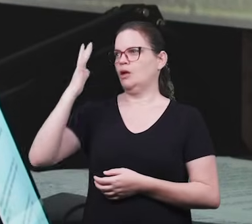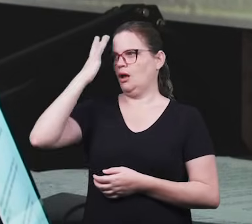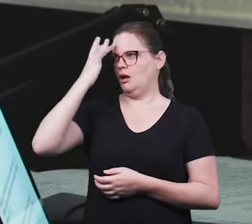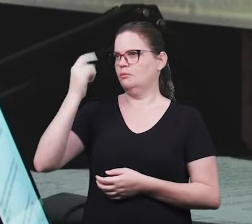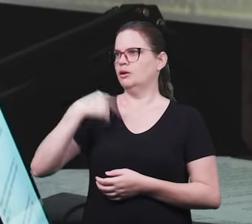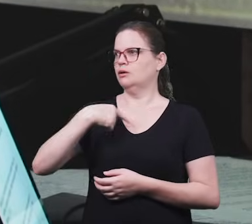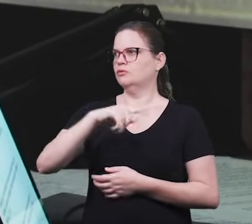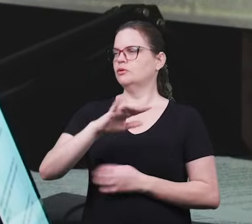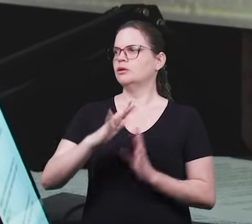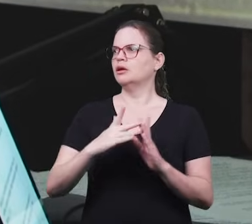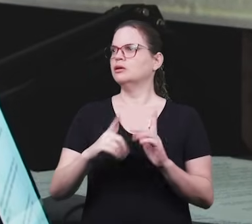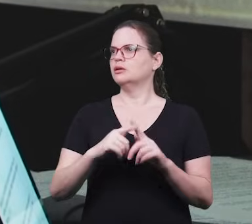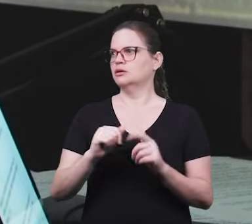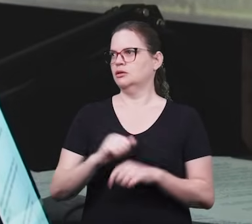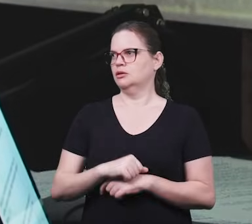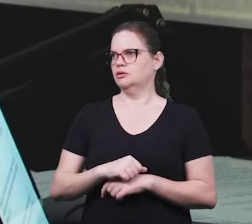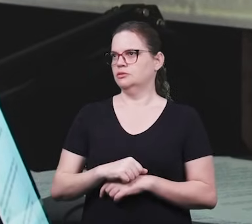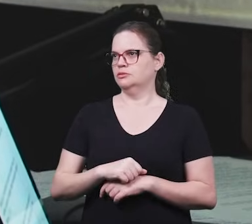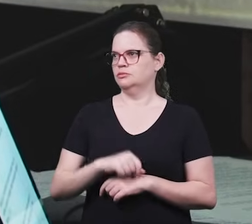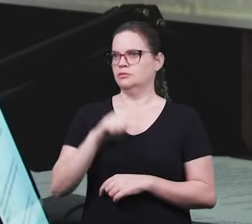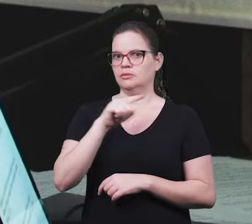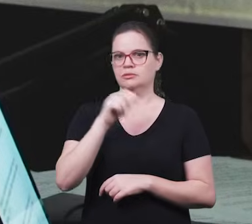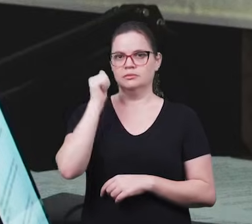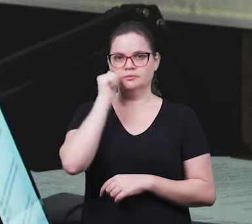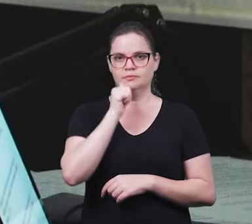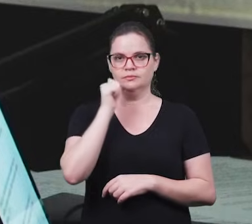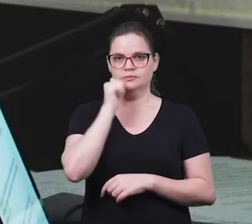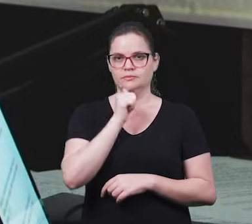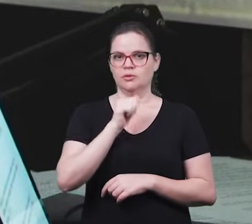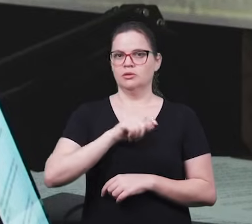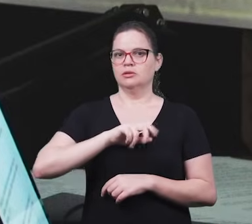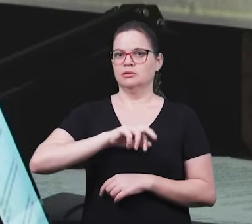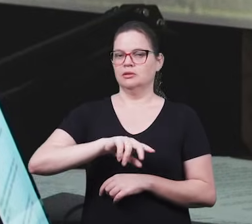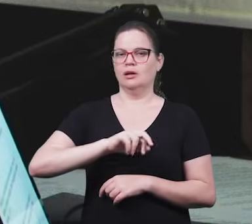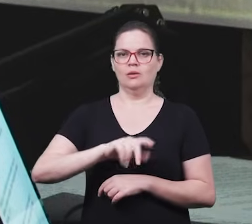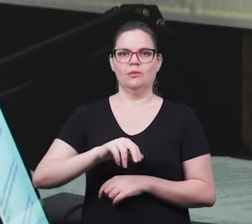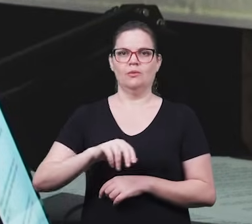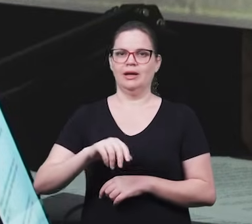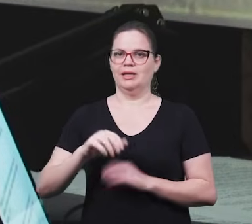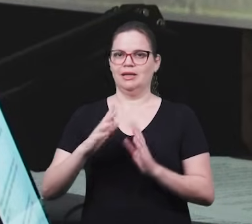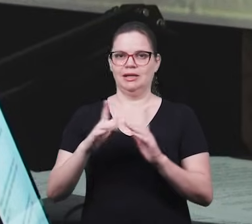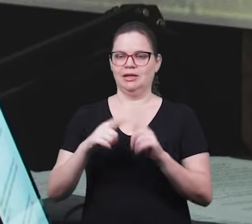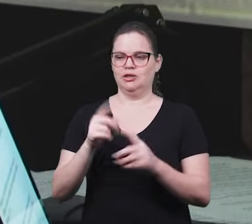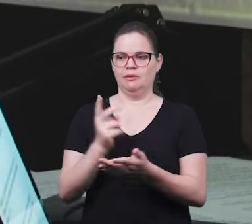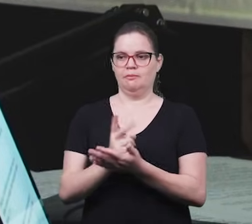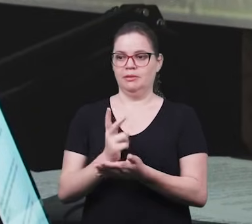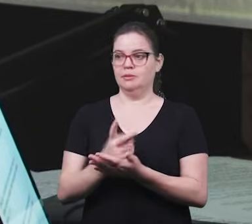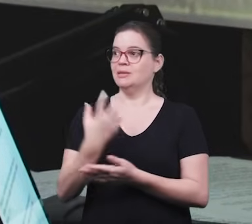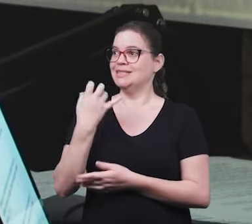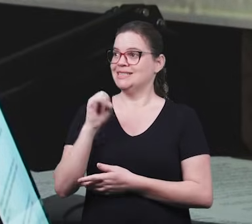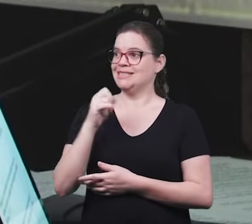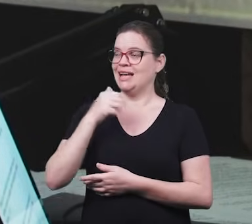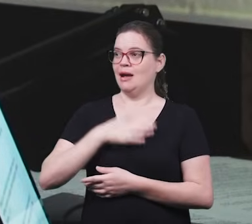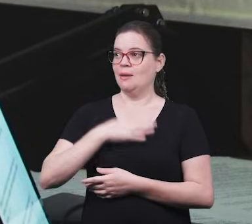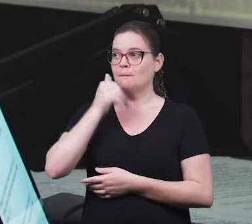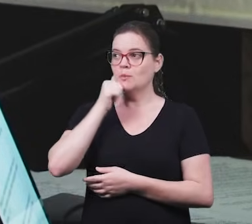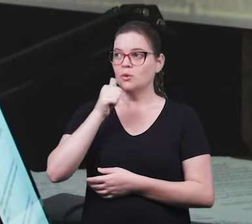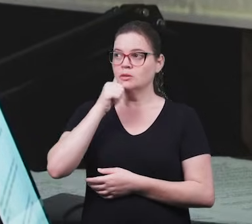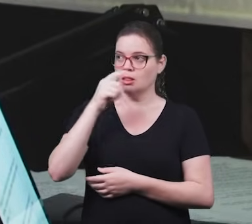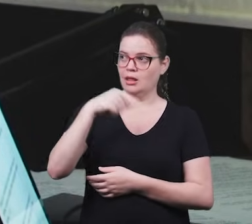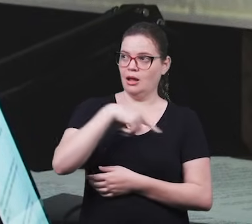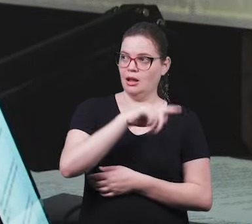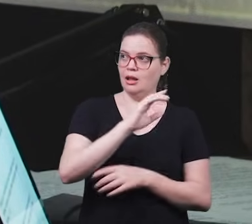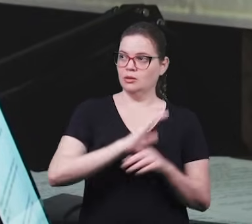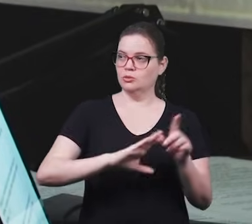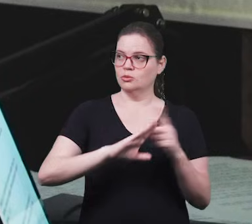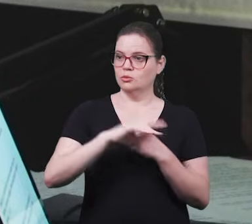Senhor, amanhã eu vou na igreja daquela moça, não era a mesma igreja do bairro dele, se ela estiver lá na madrugada,